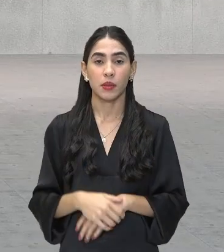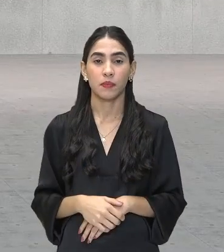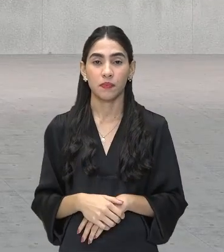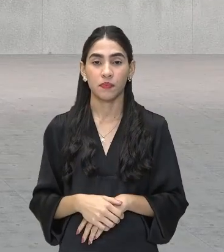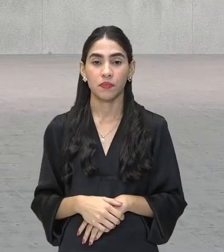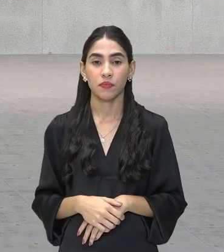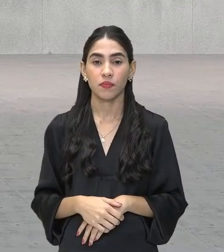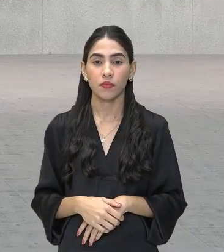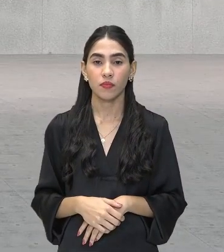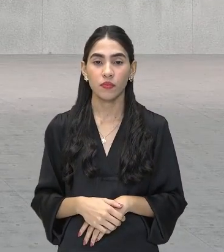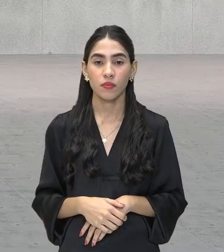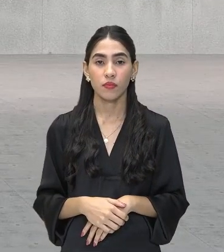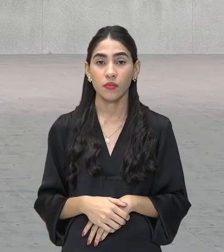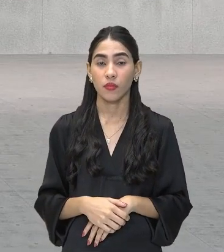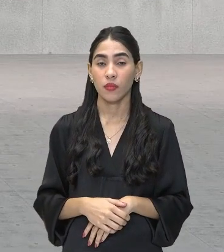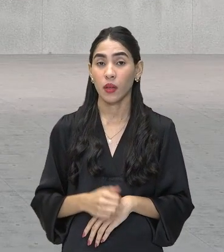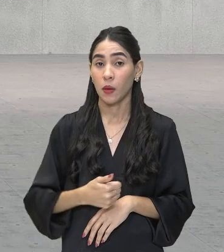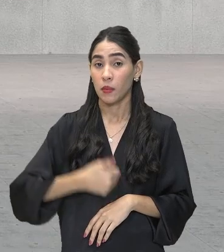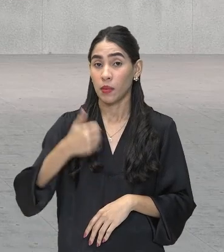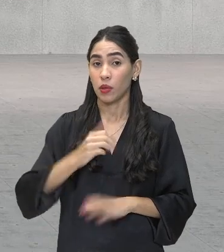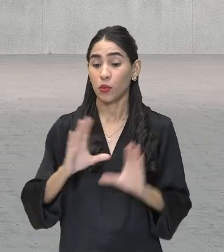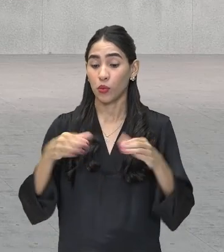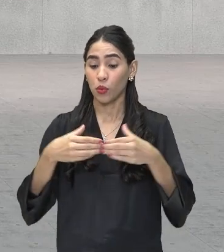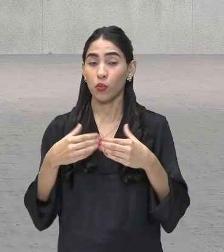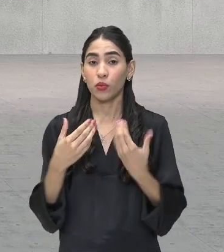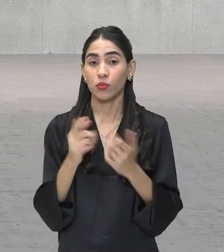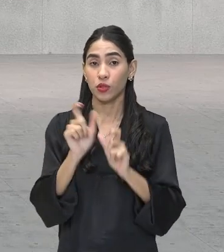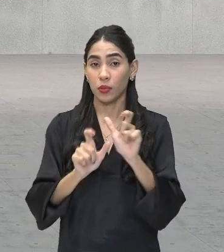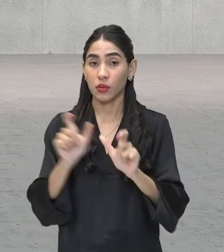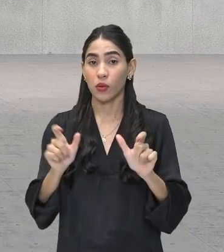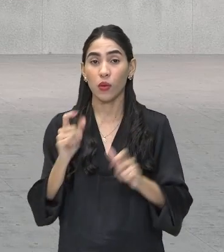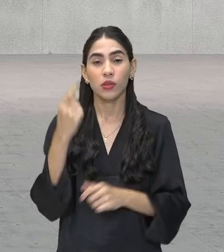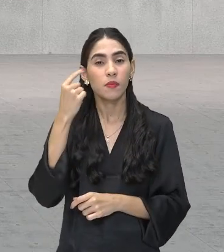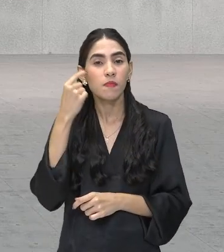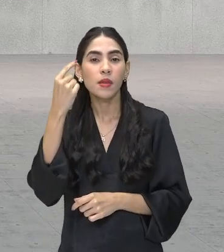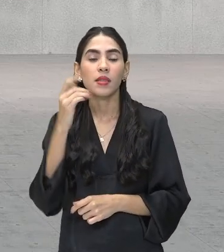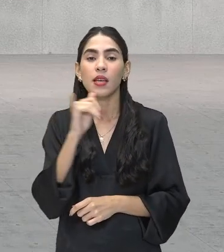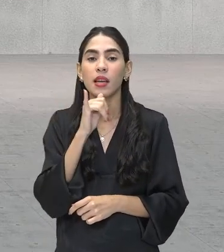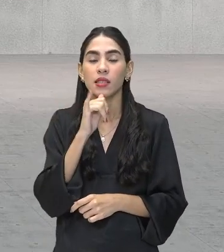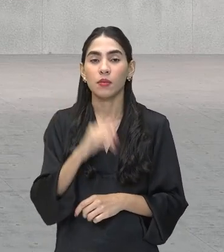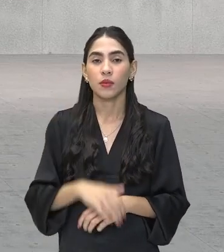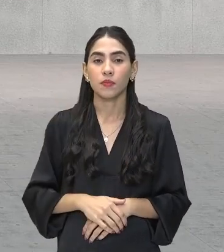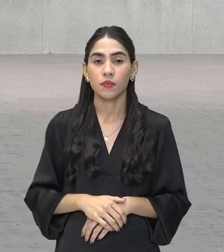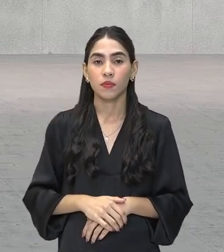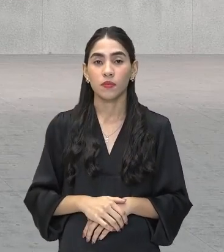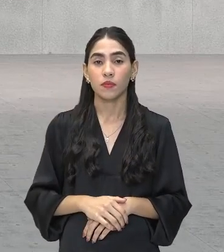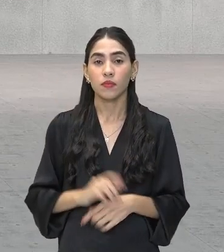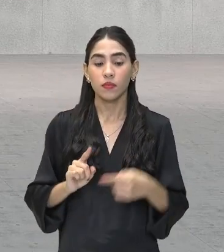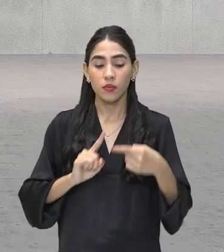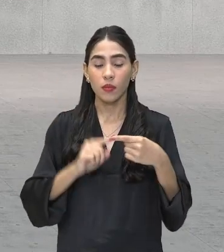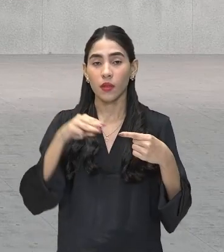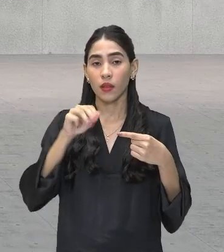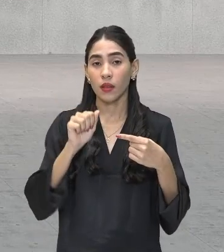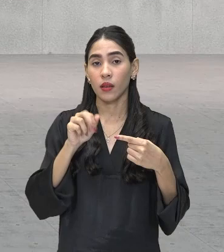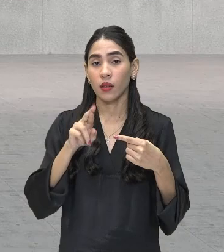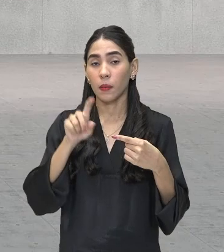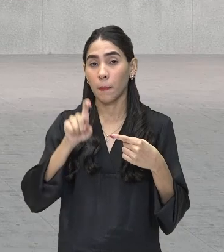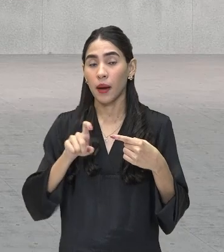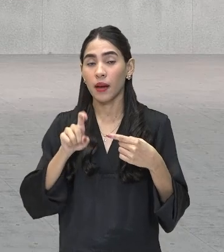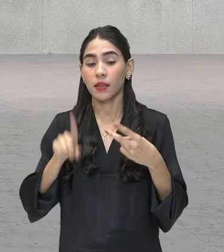então um primeiro grupo de pensadores, como, por exemplo, Marx, Karl